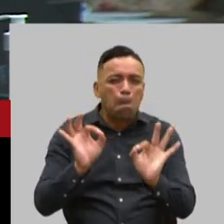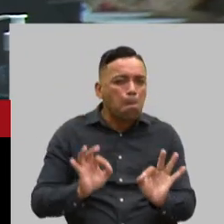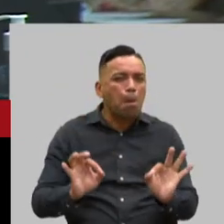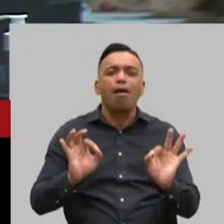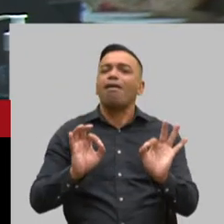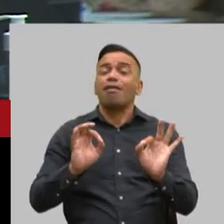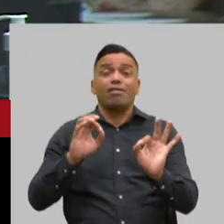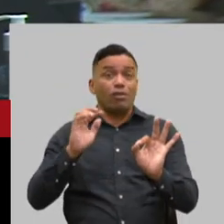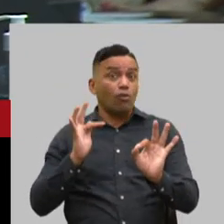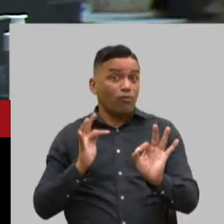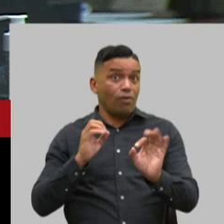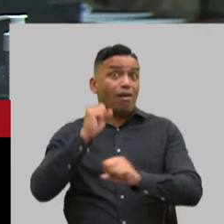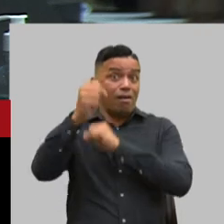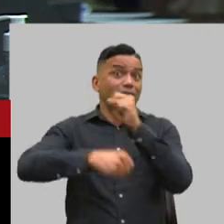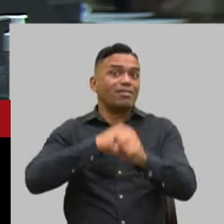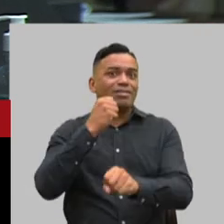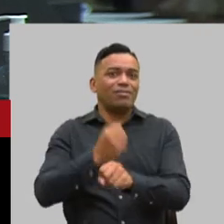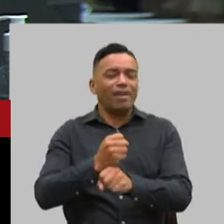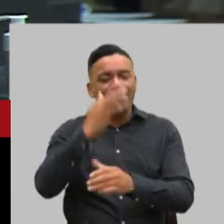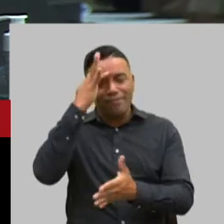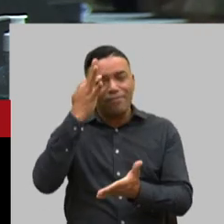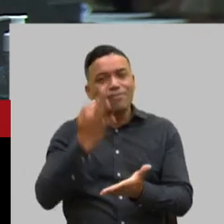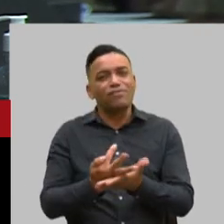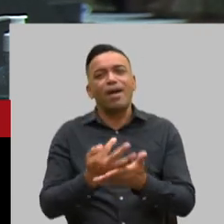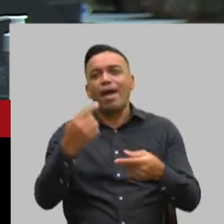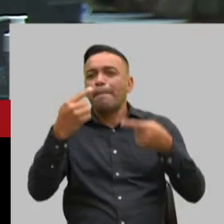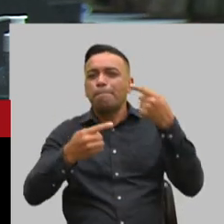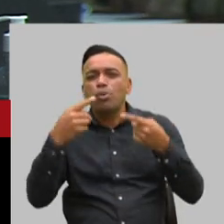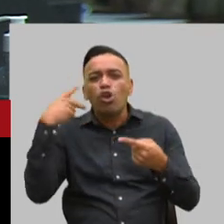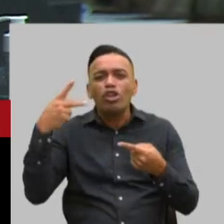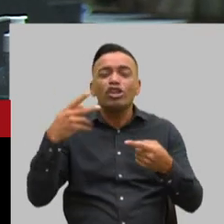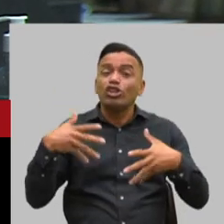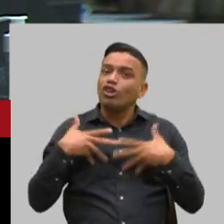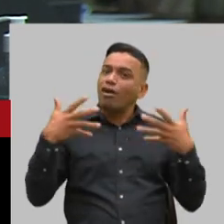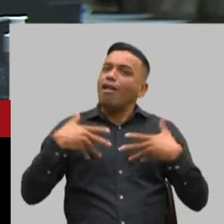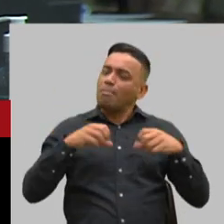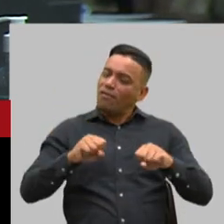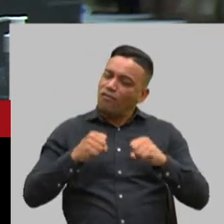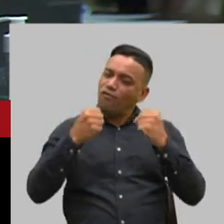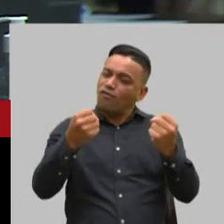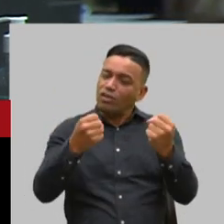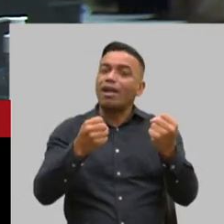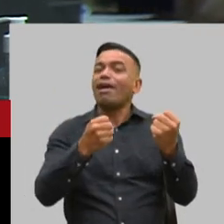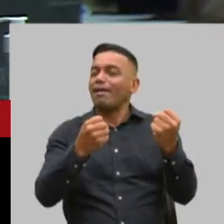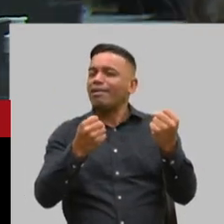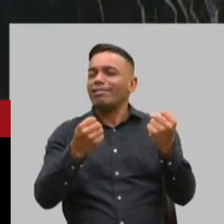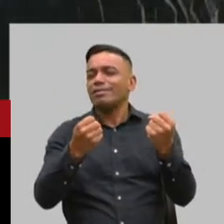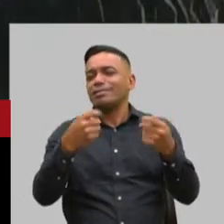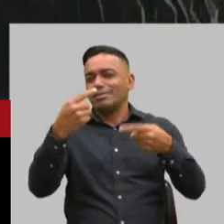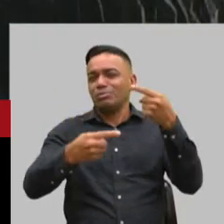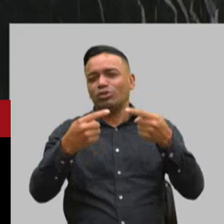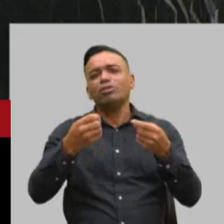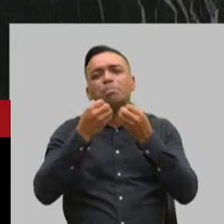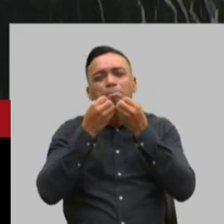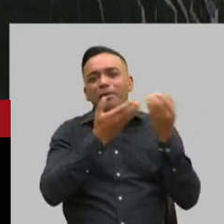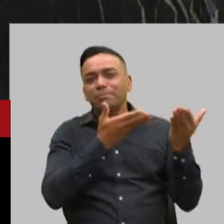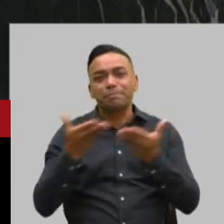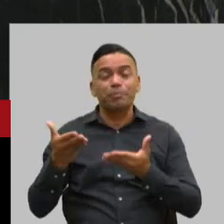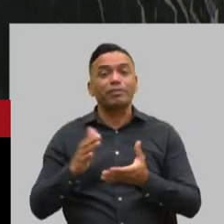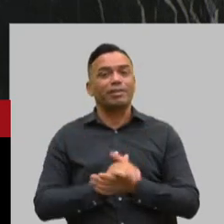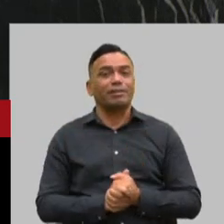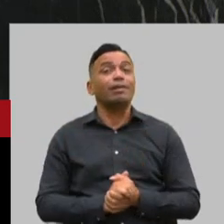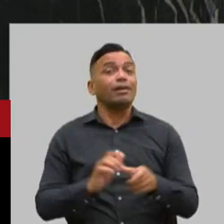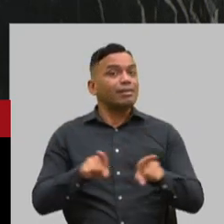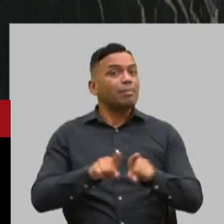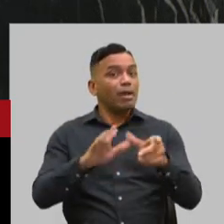ano que vem, do Fé e Política, o que muito nos anima e fortalece na política. Seja muito bem-vindo. Cumprimentar também